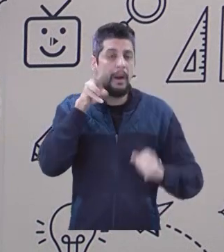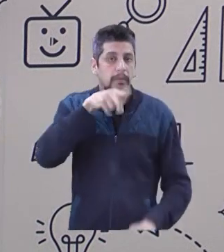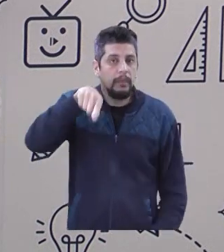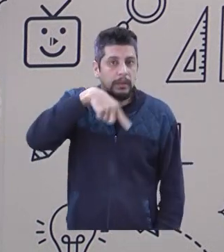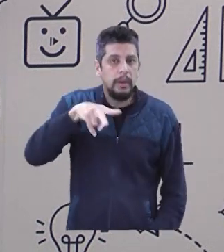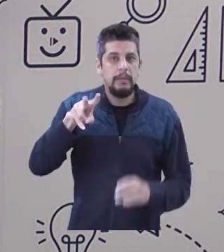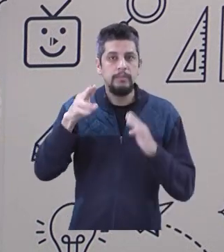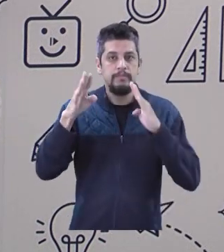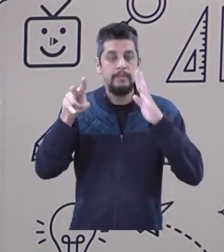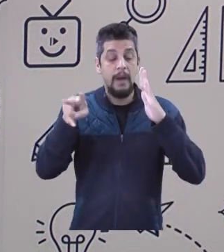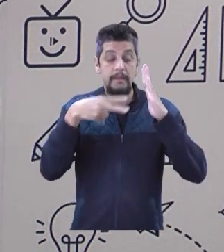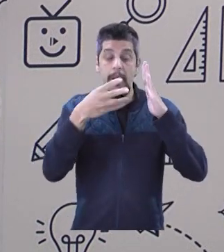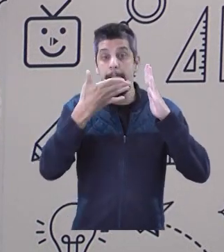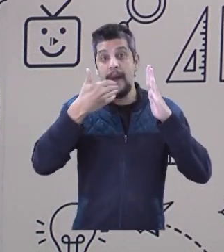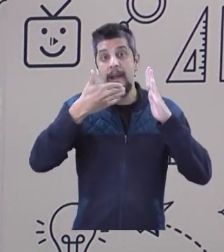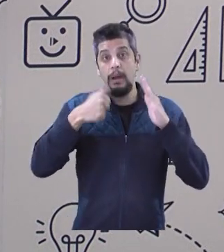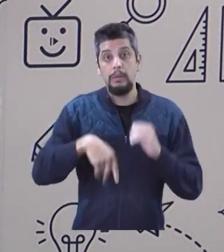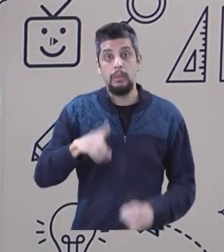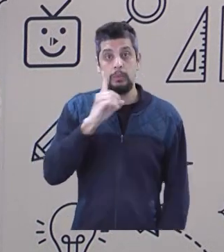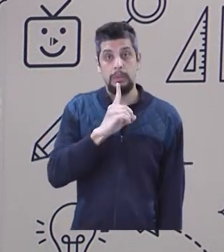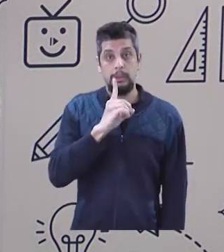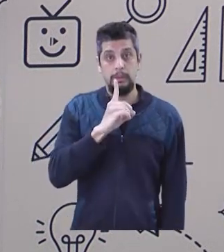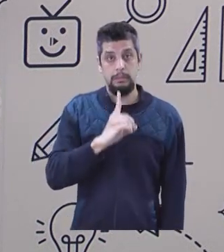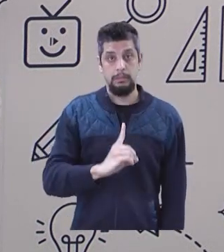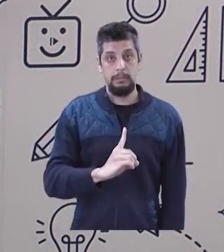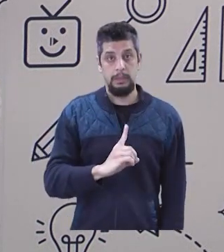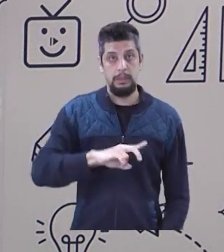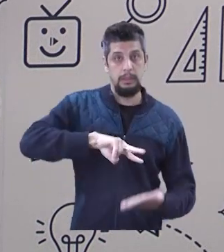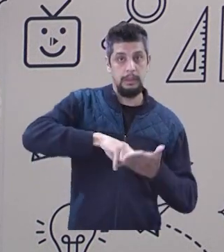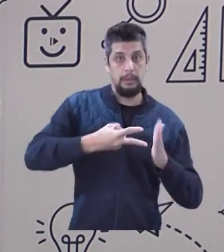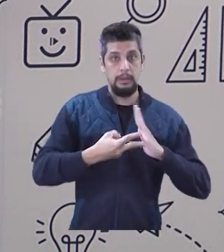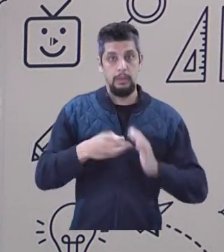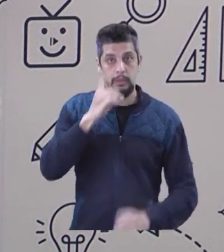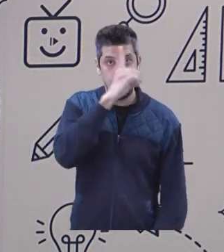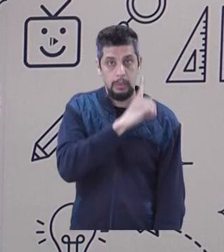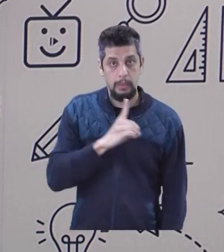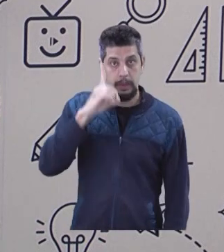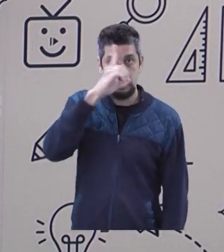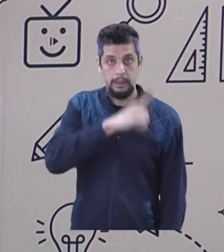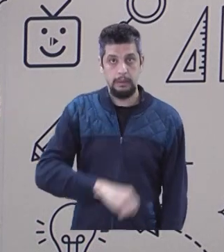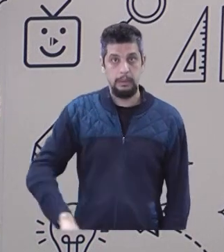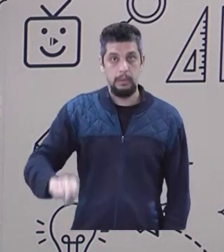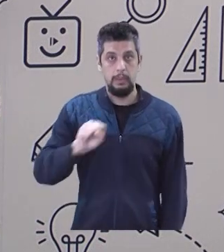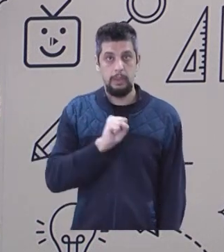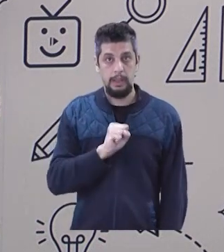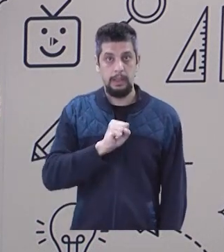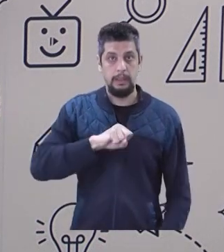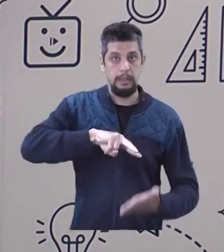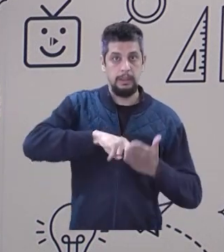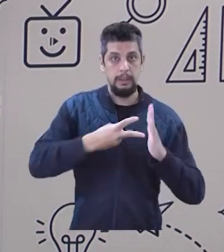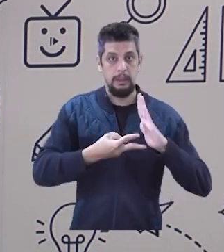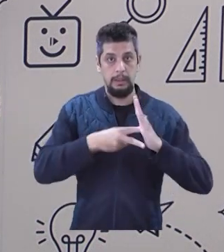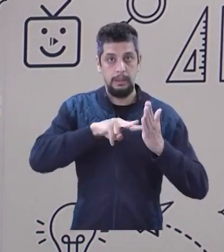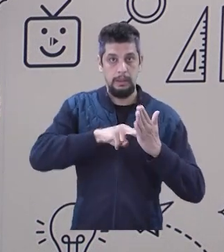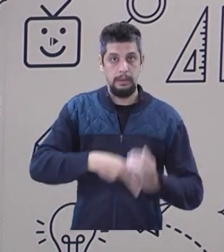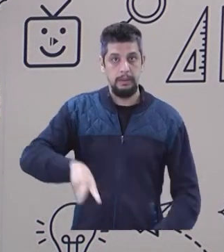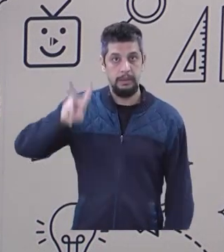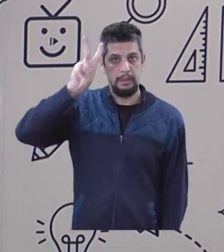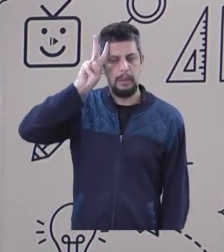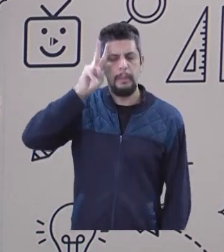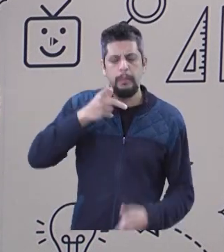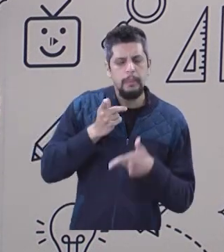lá na tela, para vocês aí em casa poderem ver melhor. Ó. O D significa domingo. O